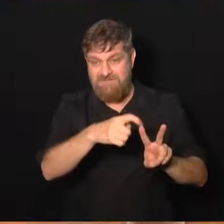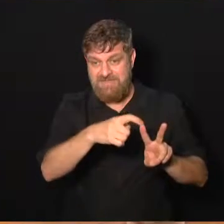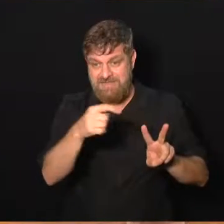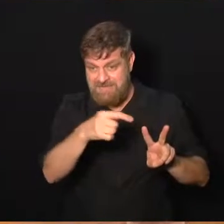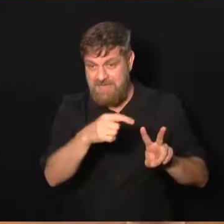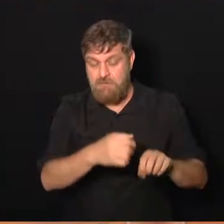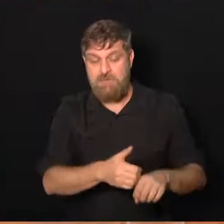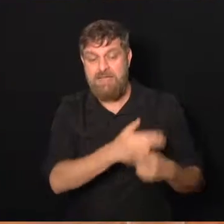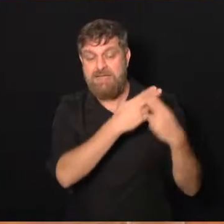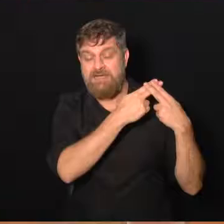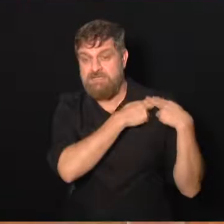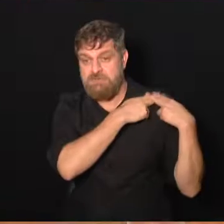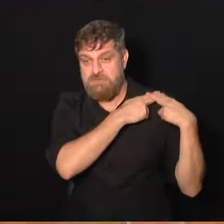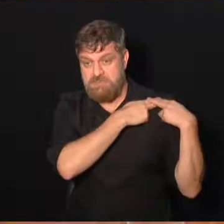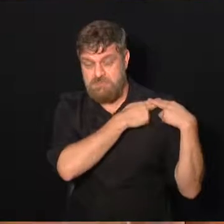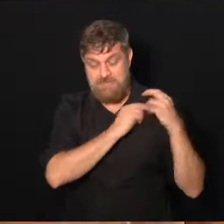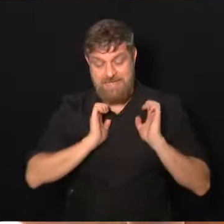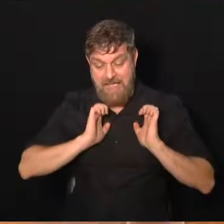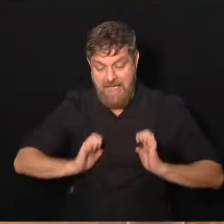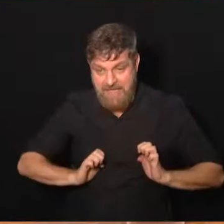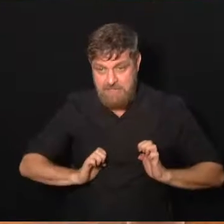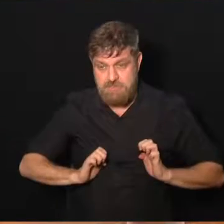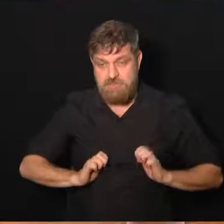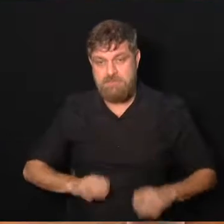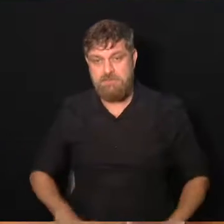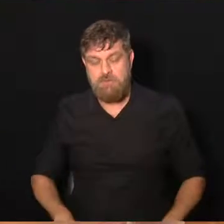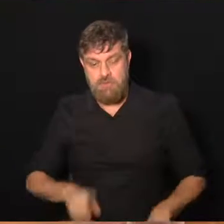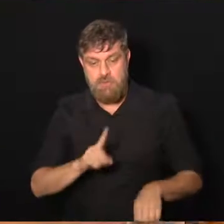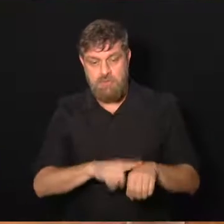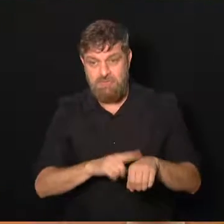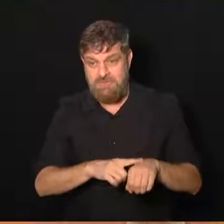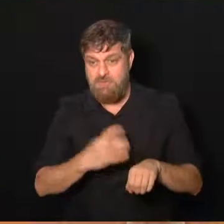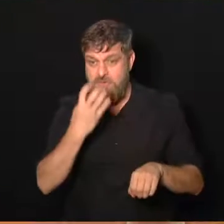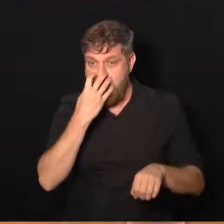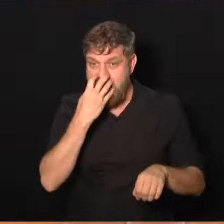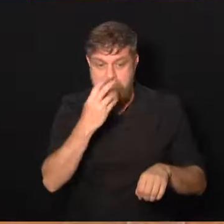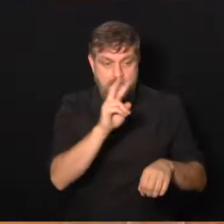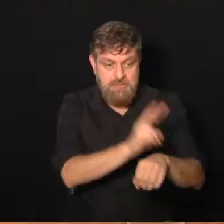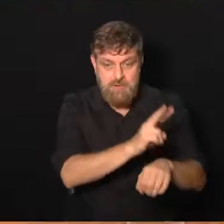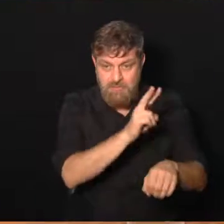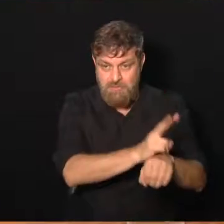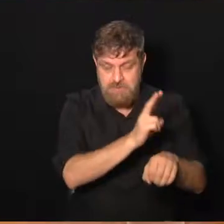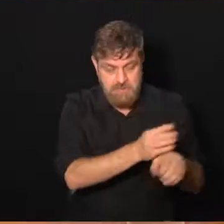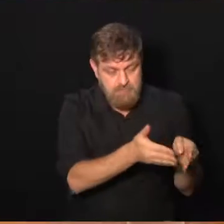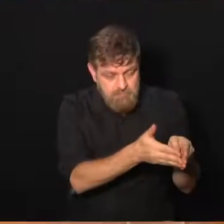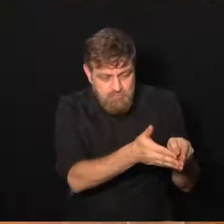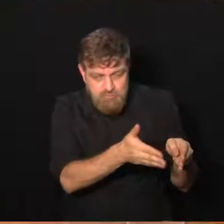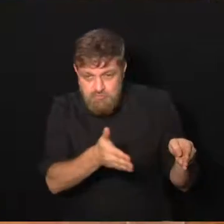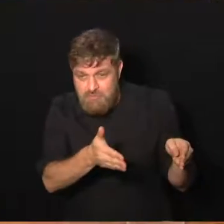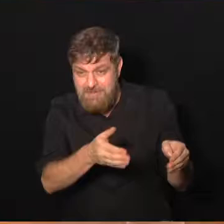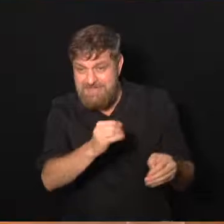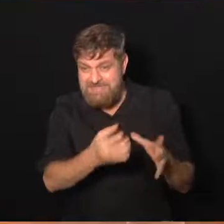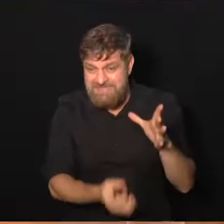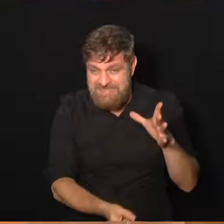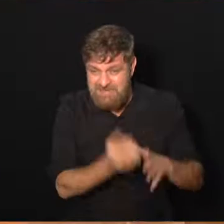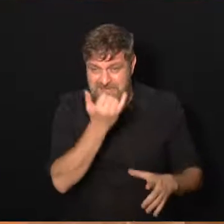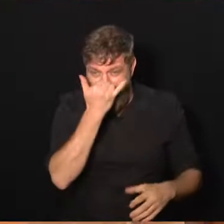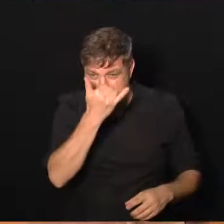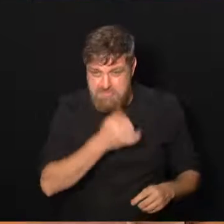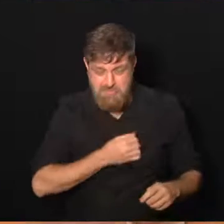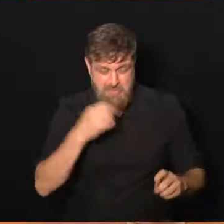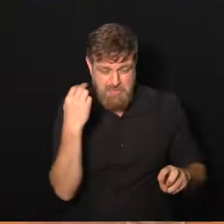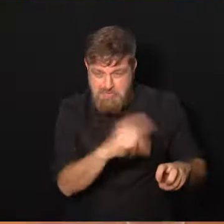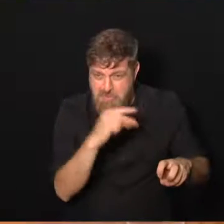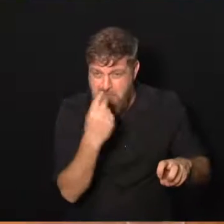ética sobre o animal, durante o período em que ele está sob seus cuidados. Casos de maus tratos ou